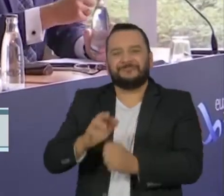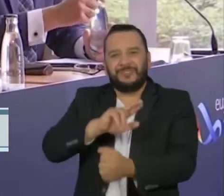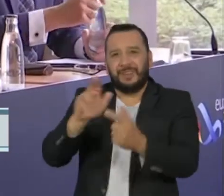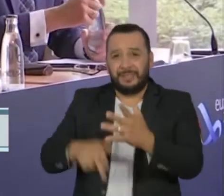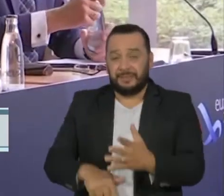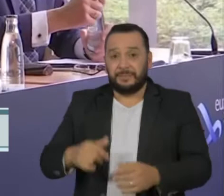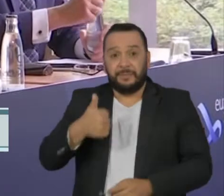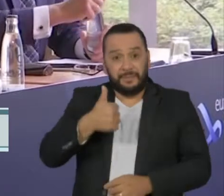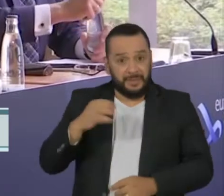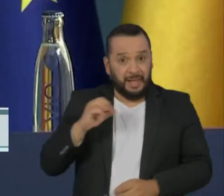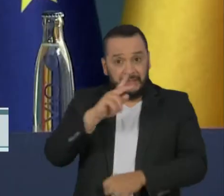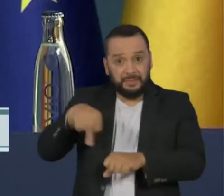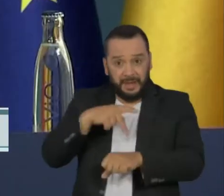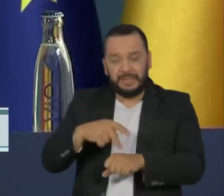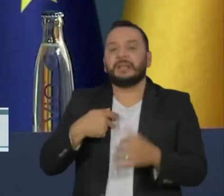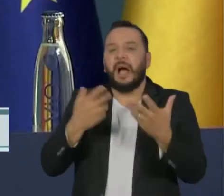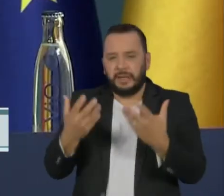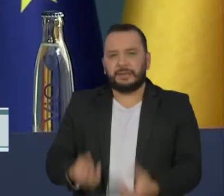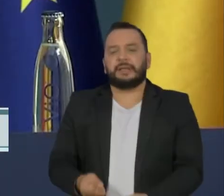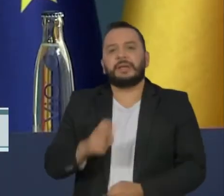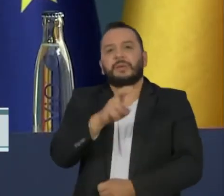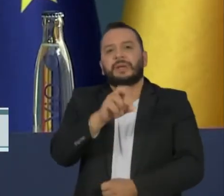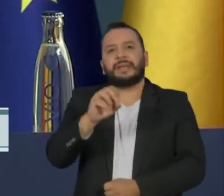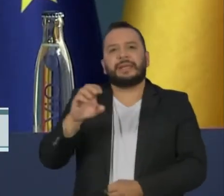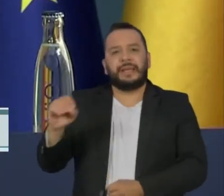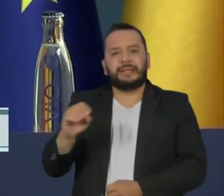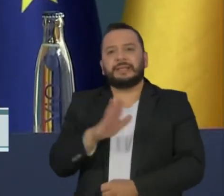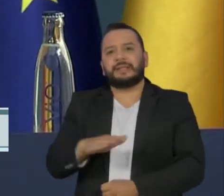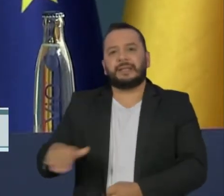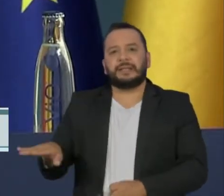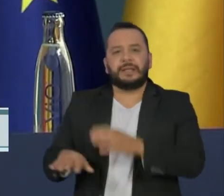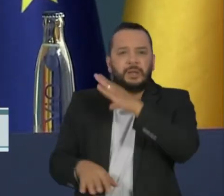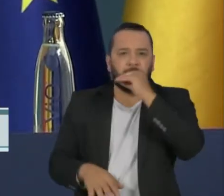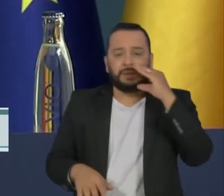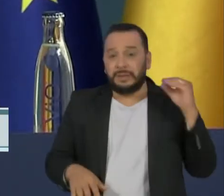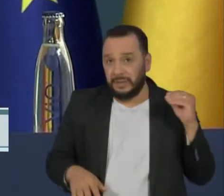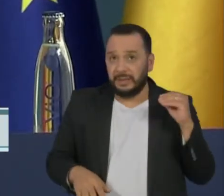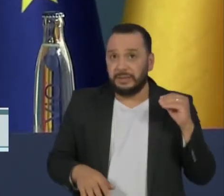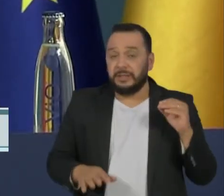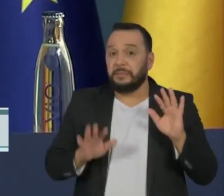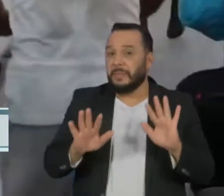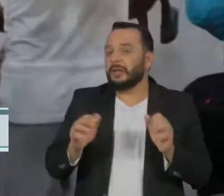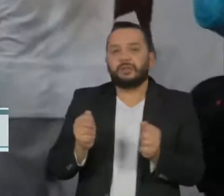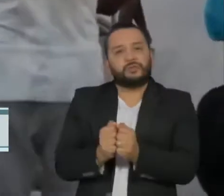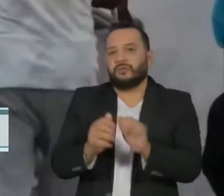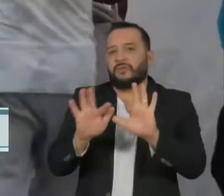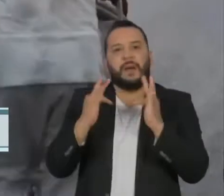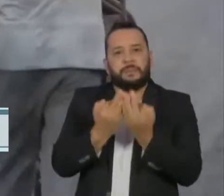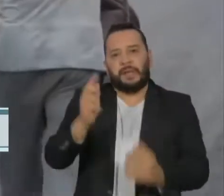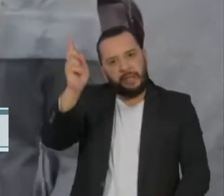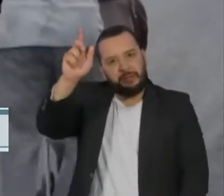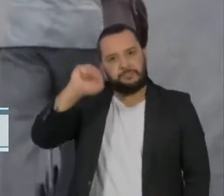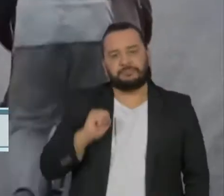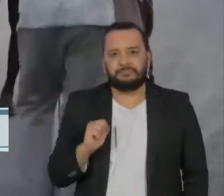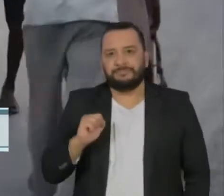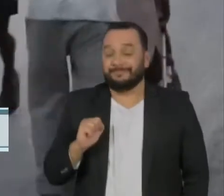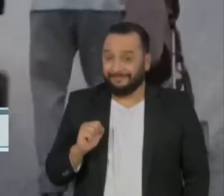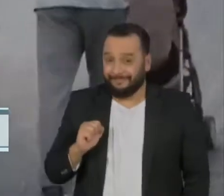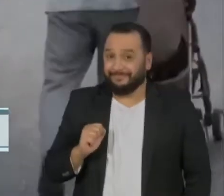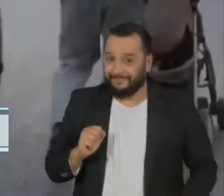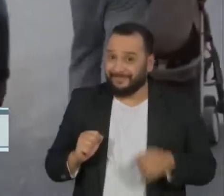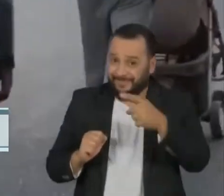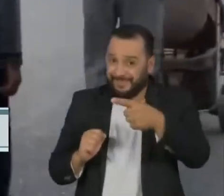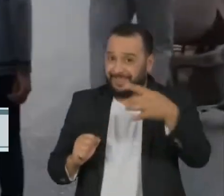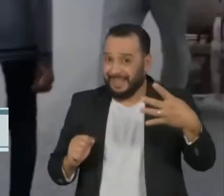países europeus aceitam receber 500 crianças e adolescentes desde que vão desacompanhadas de 13 mil pessoas continuam